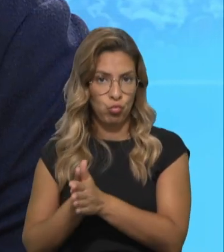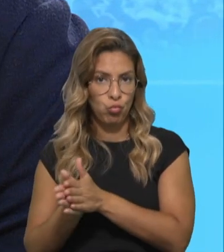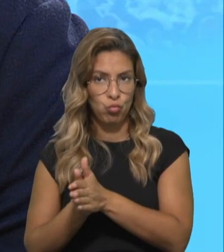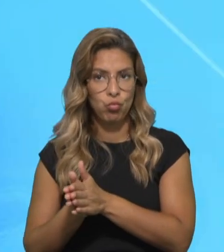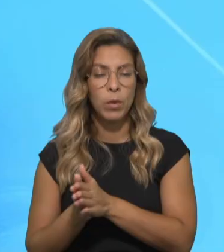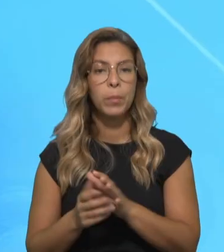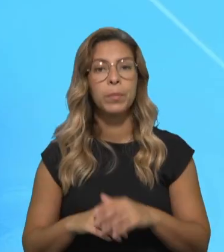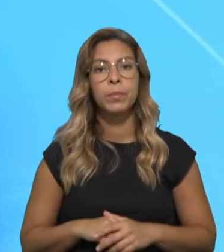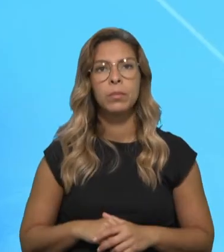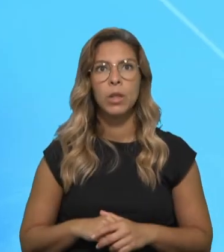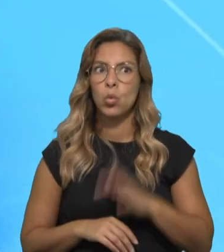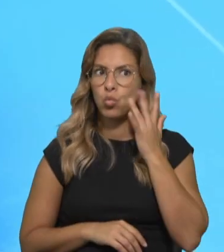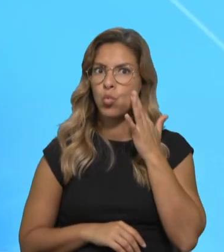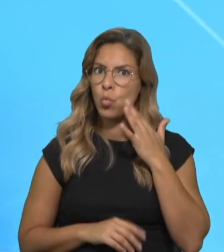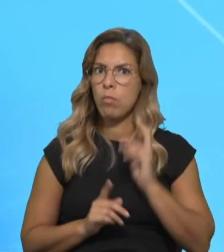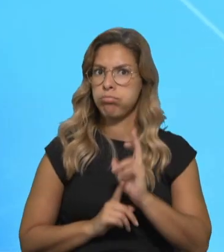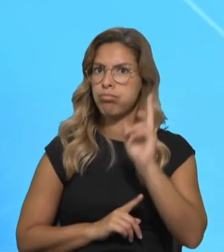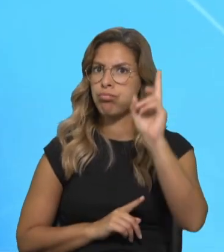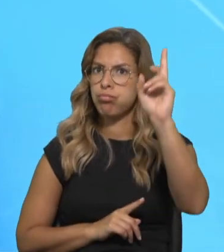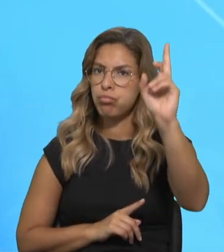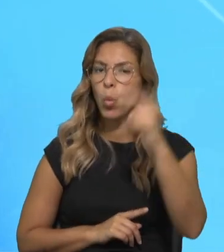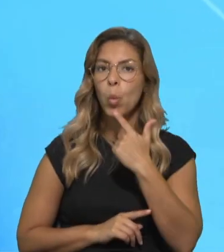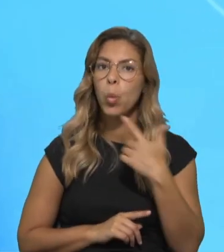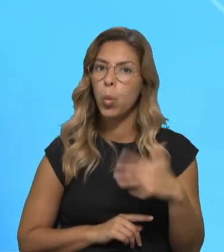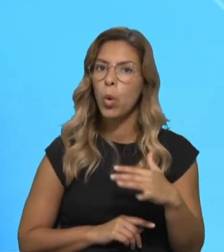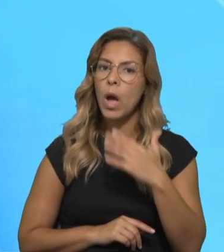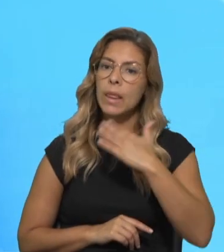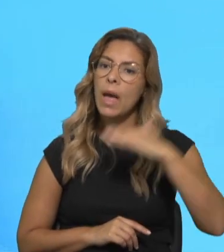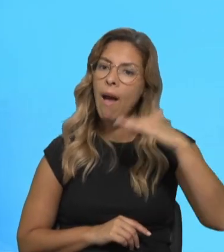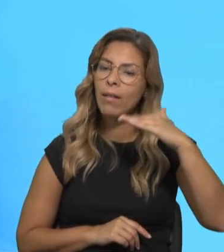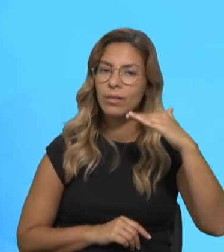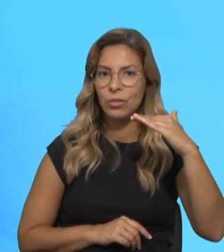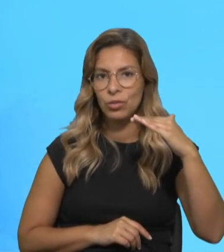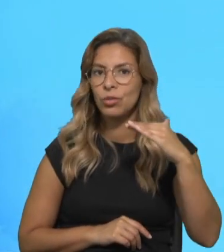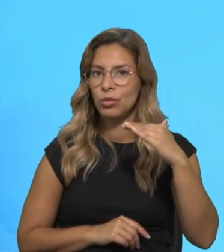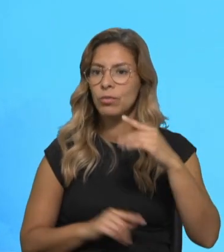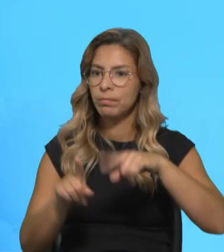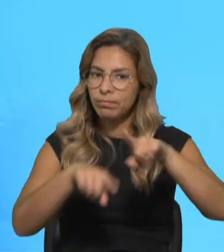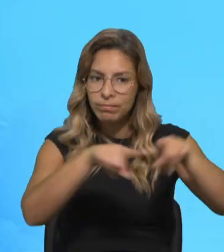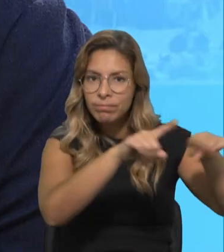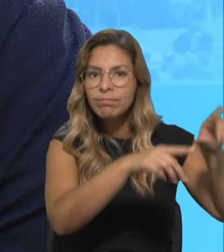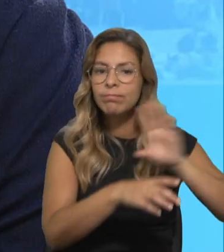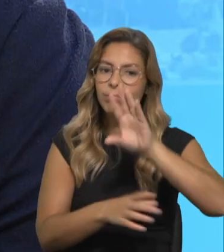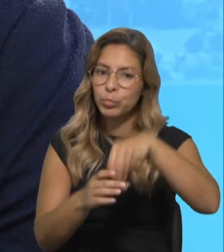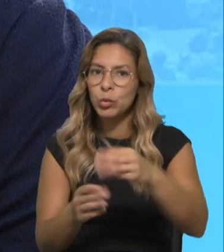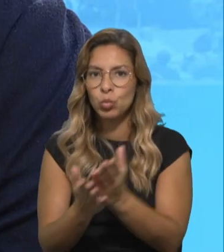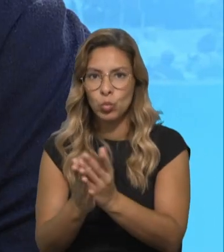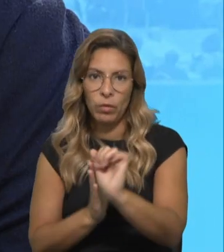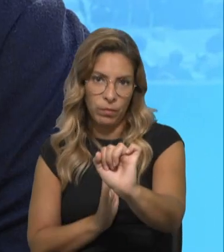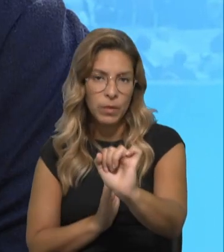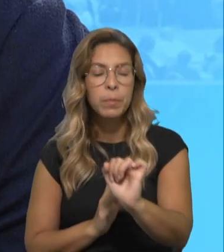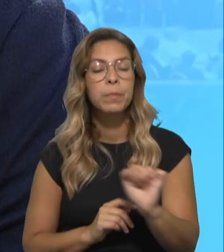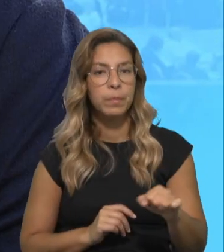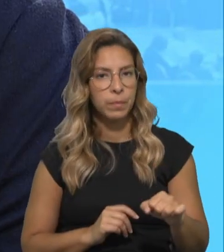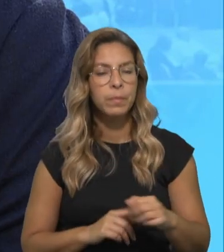Um número significativo, diríamos, sim, tendo em conta até faixas etárias também que estão envolvidas neste estudo.